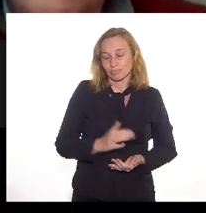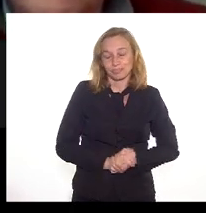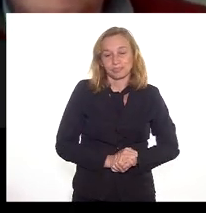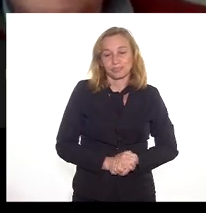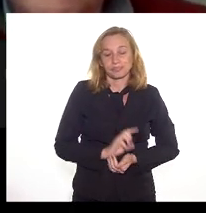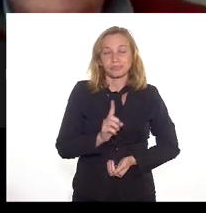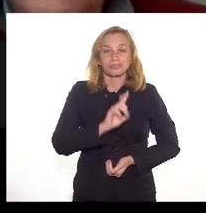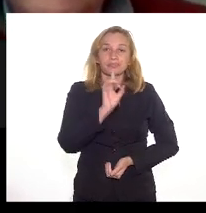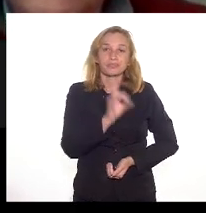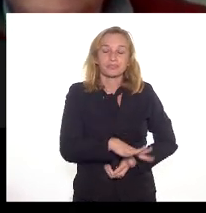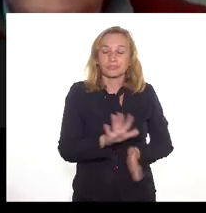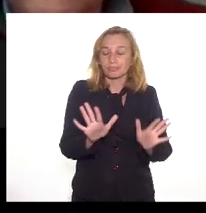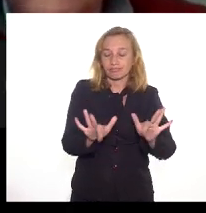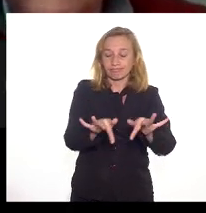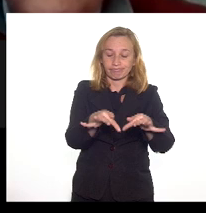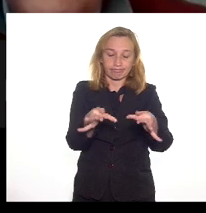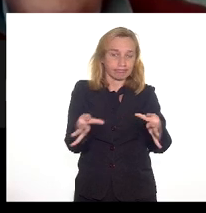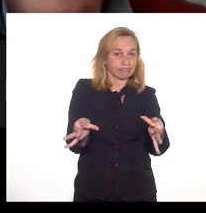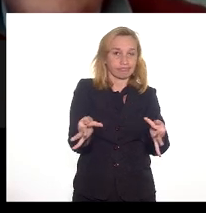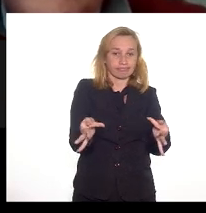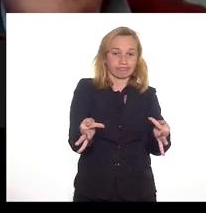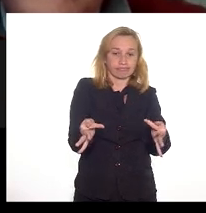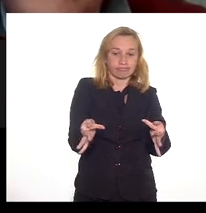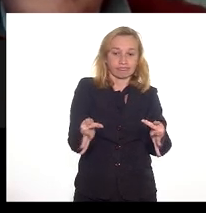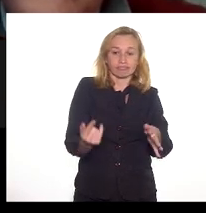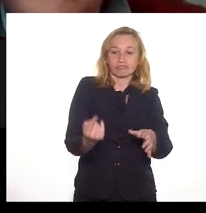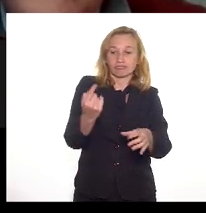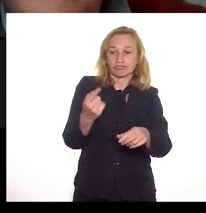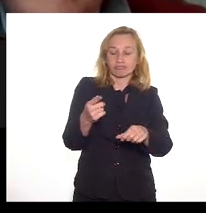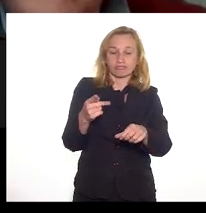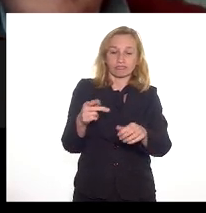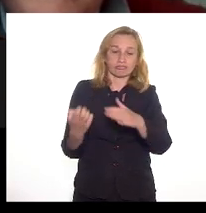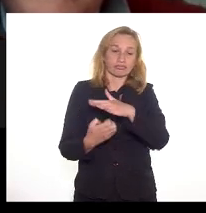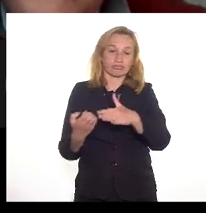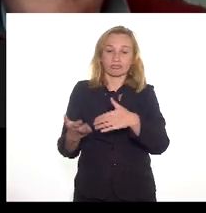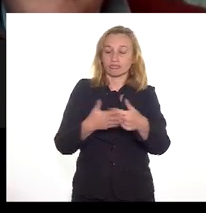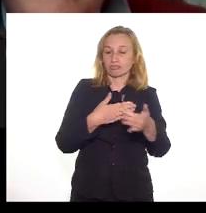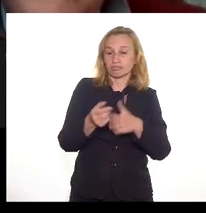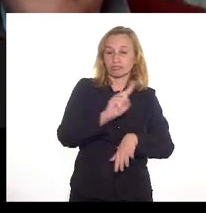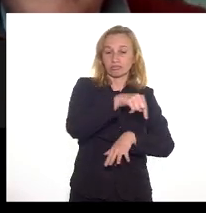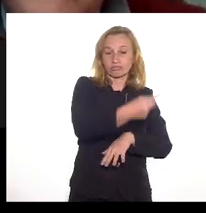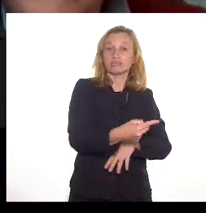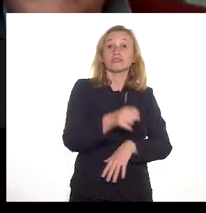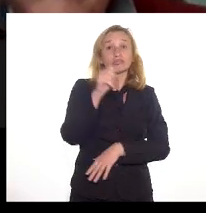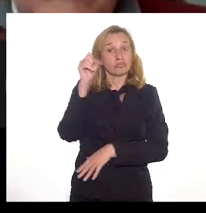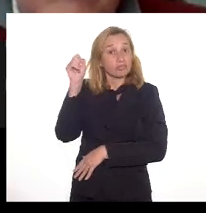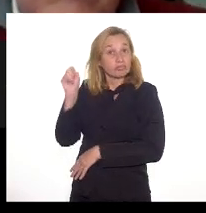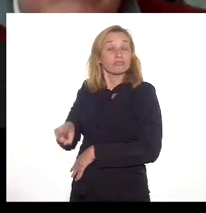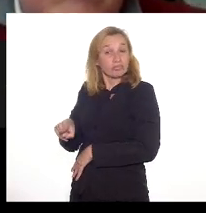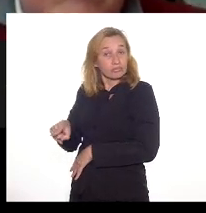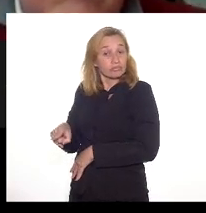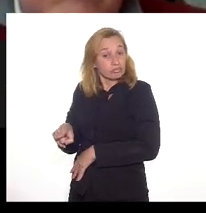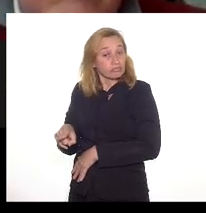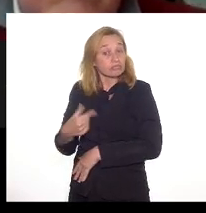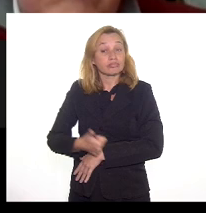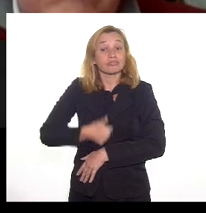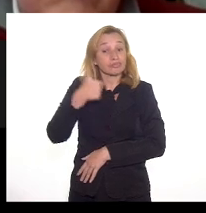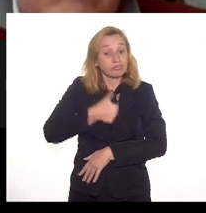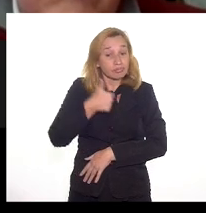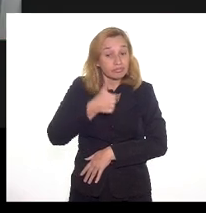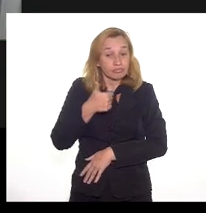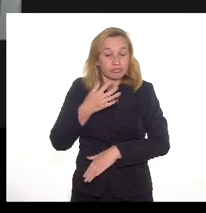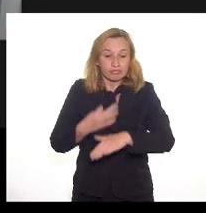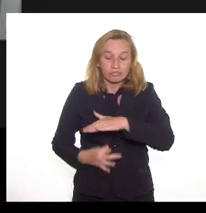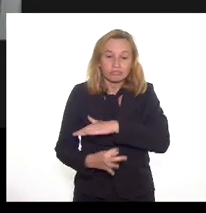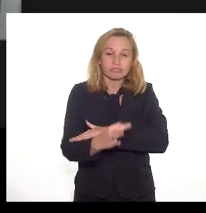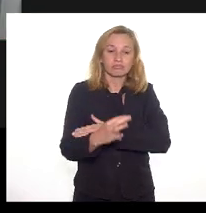é simplesmente uma empresa como qualquer outra, ela é a primeira